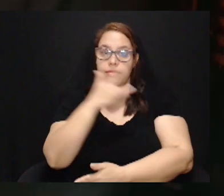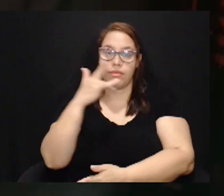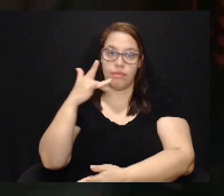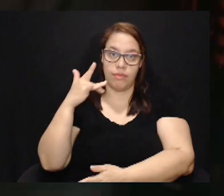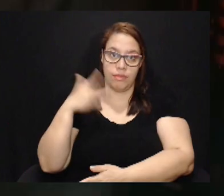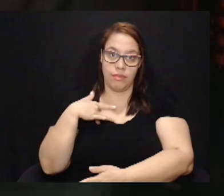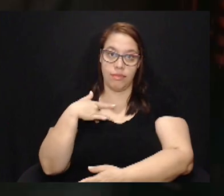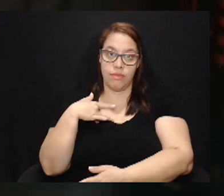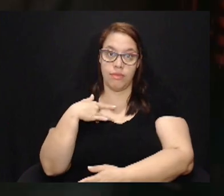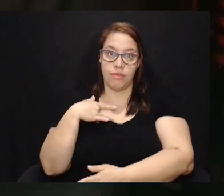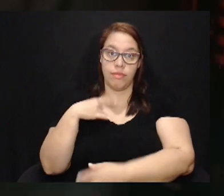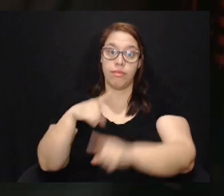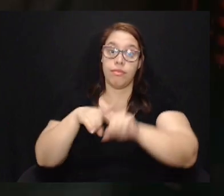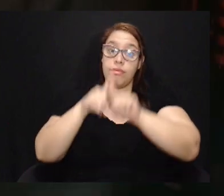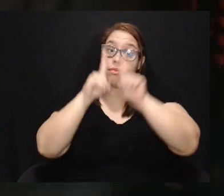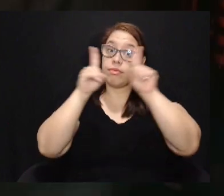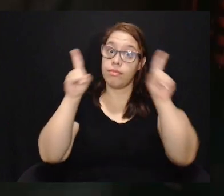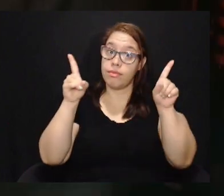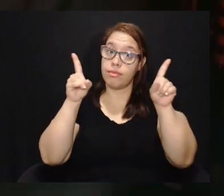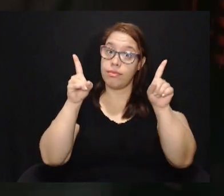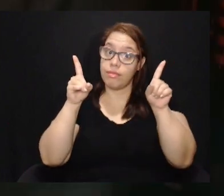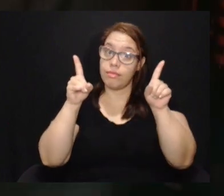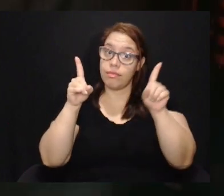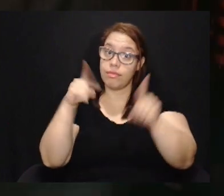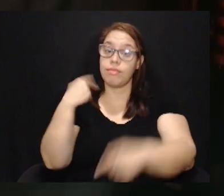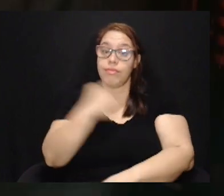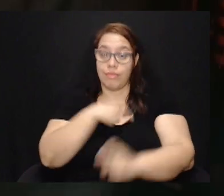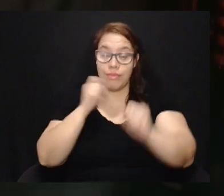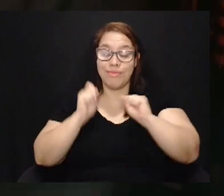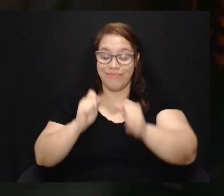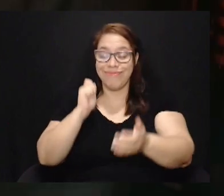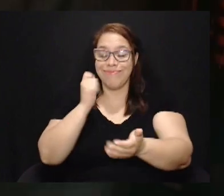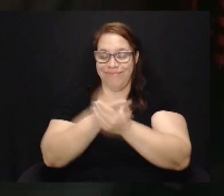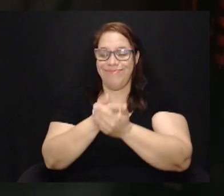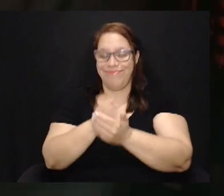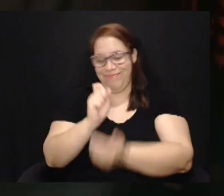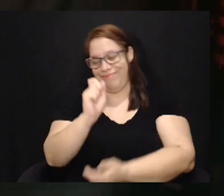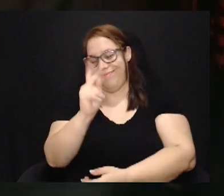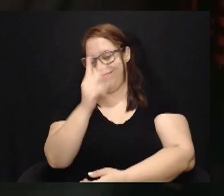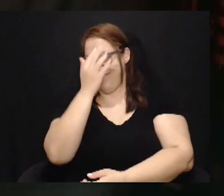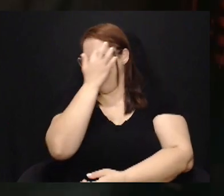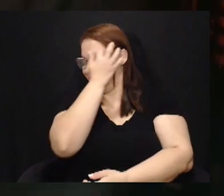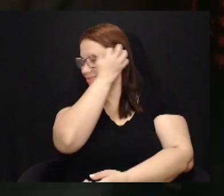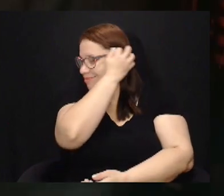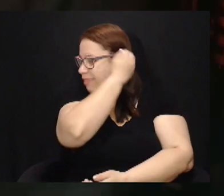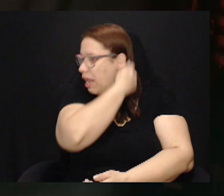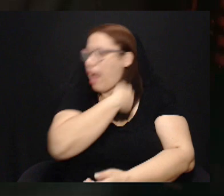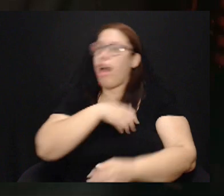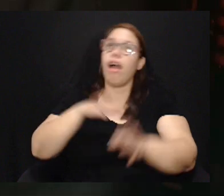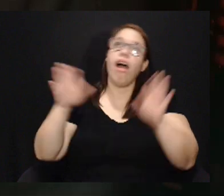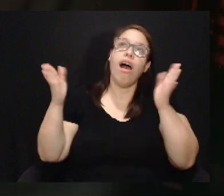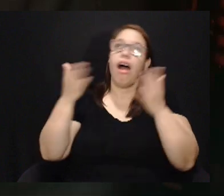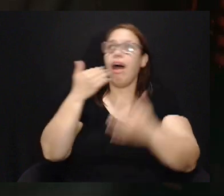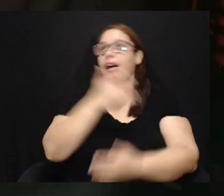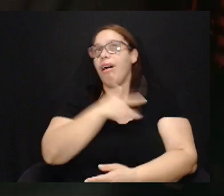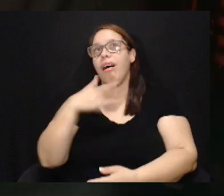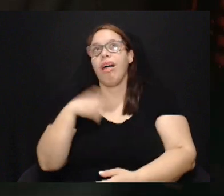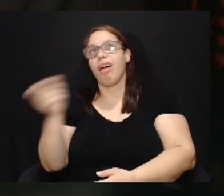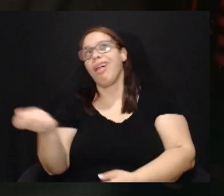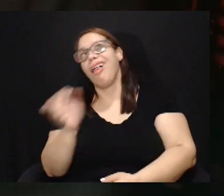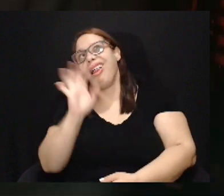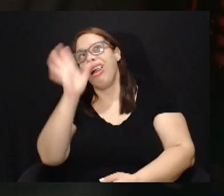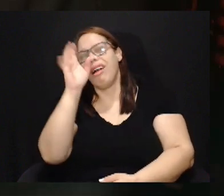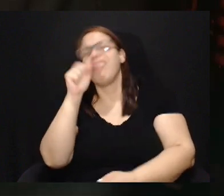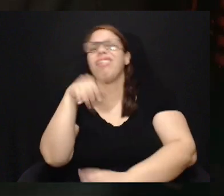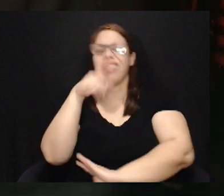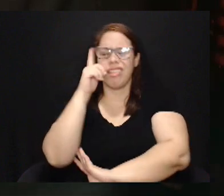saudável, mas de um jeito que a gente pode pagar, tá bom? É isso mesmo, muita gente fala, mas comer saudável é caro demais. Será que é?